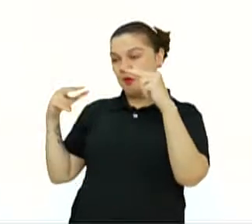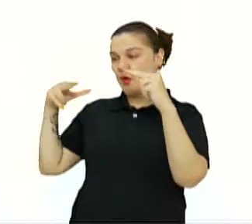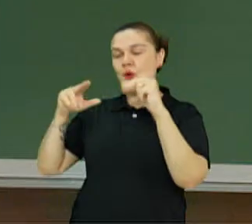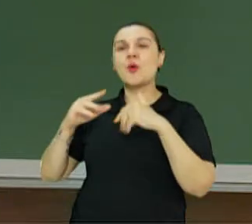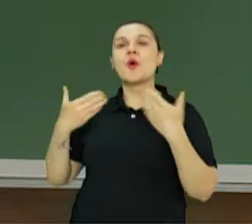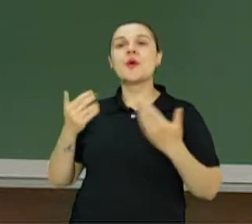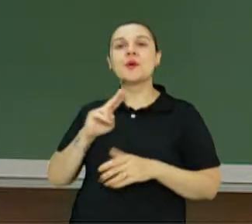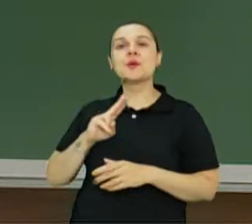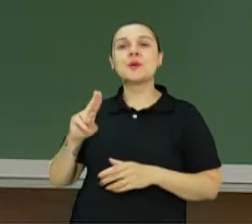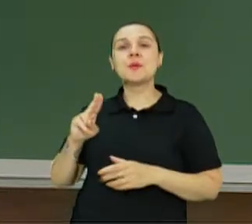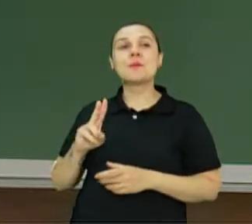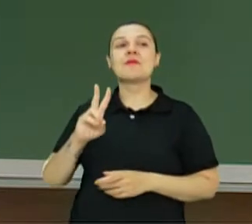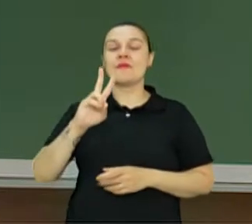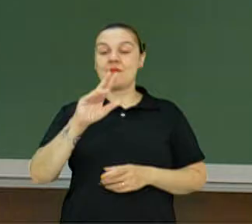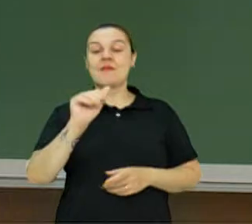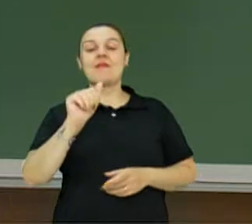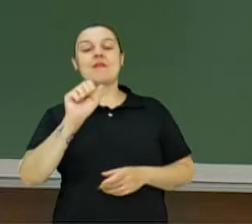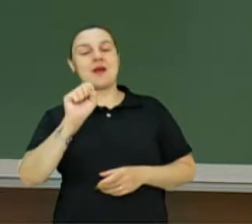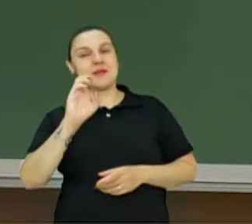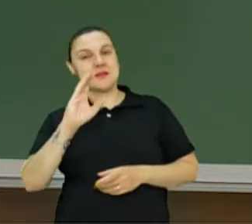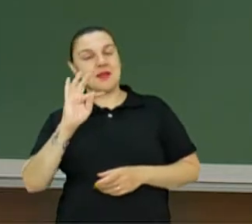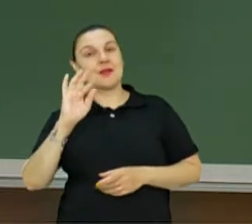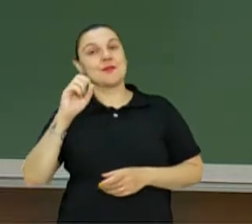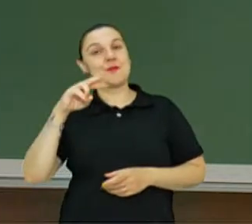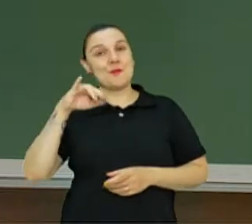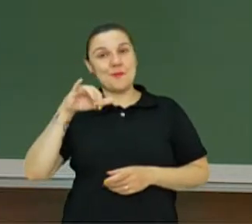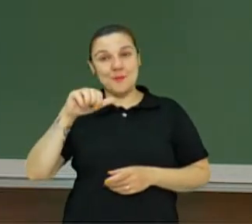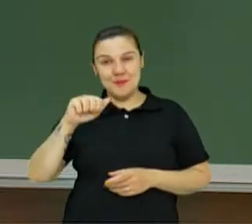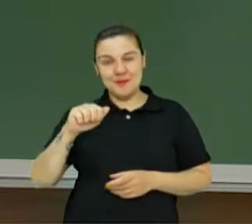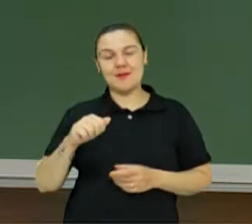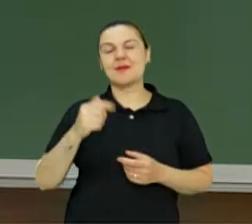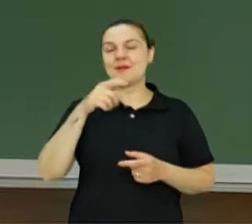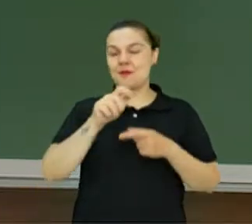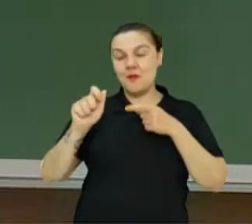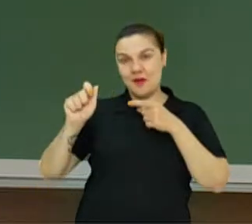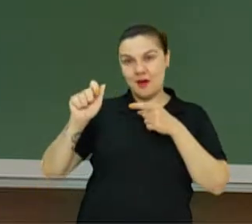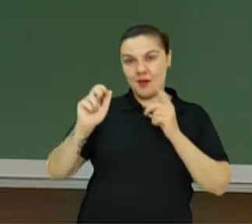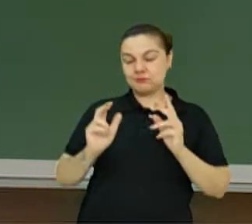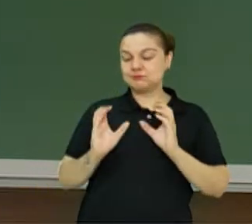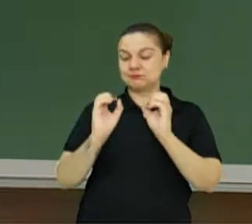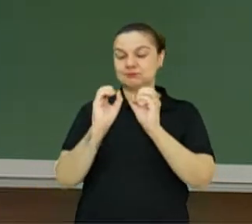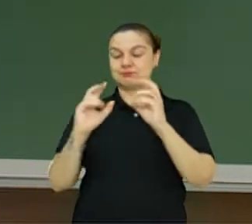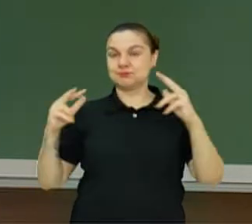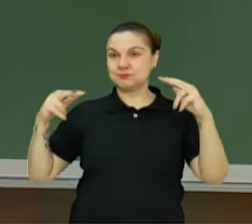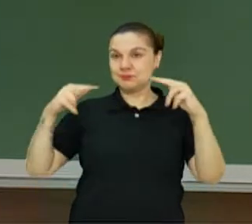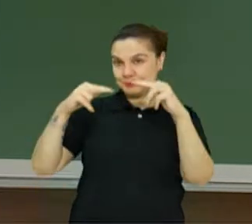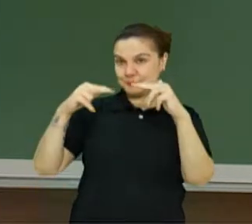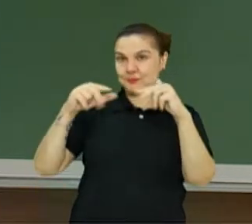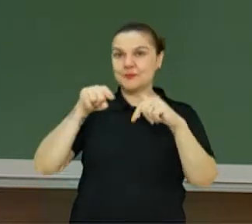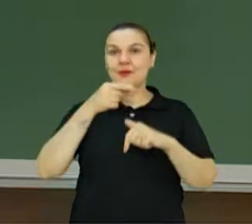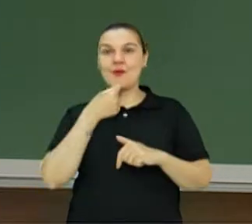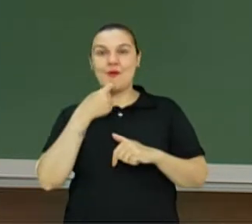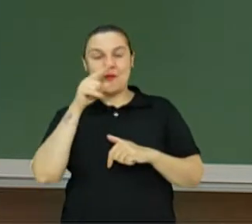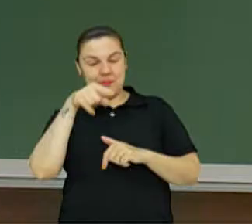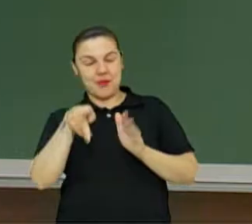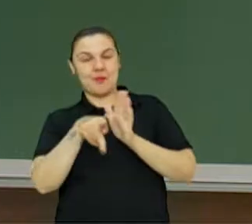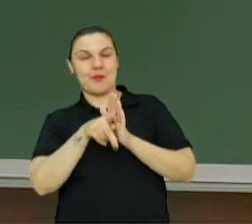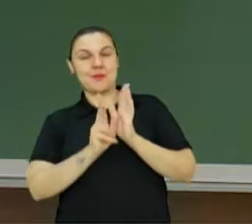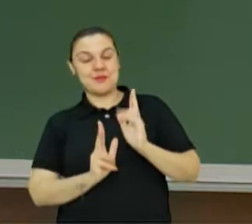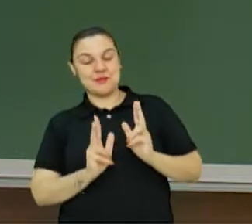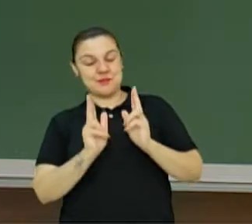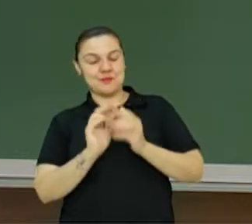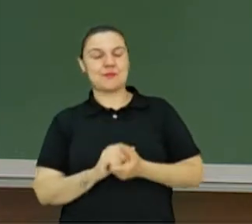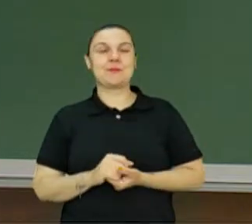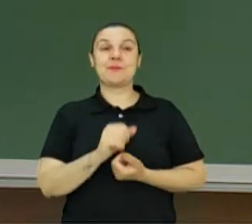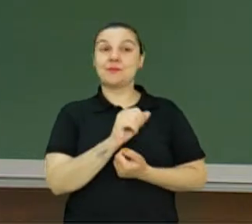qual que é o nome mesmo? Vasectomia, né? Então, na letra A, vasectomia, um método cirúrgico.